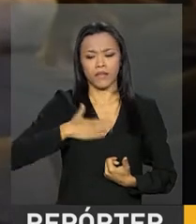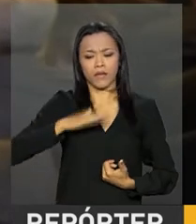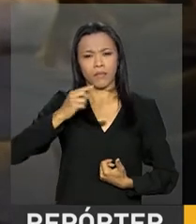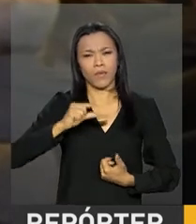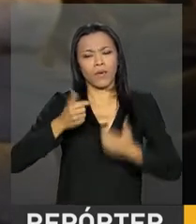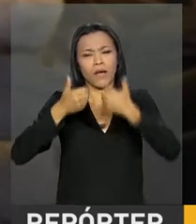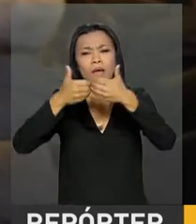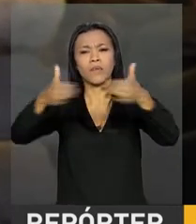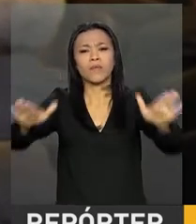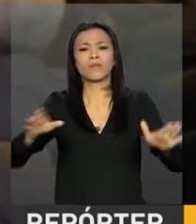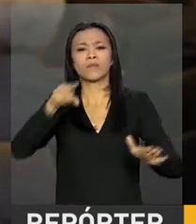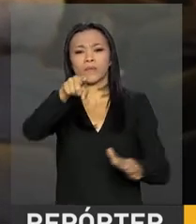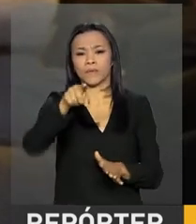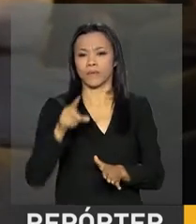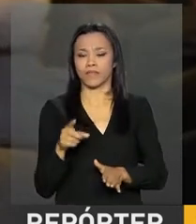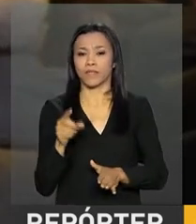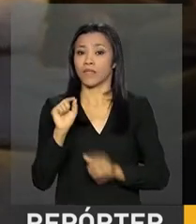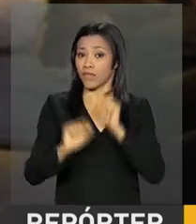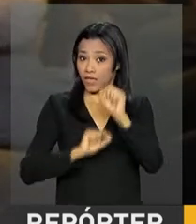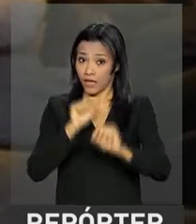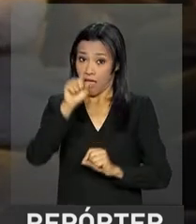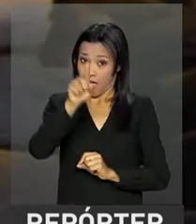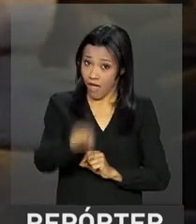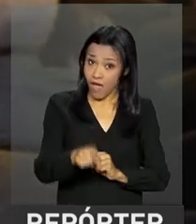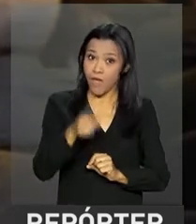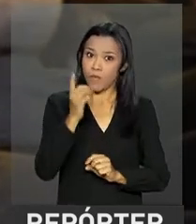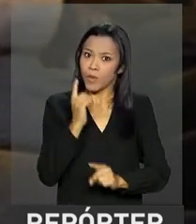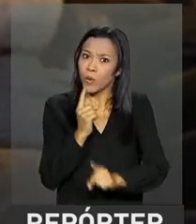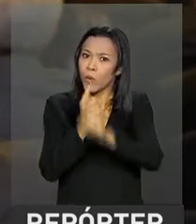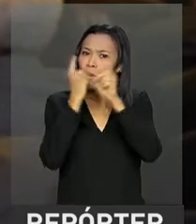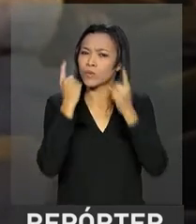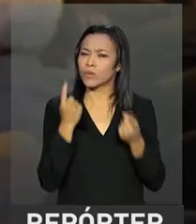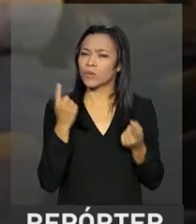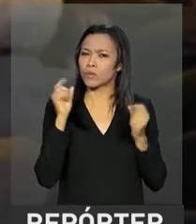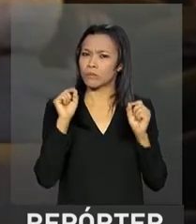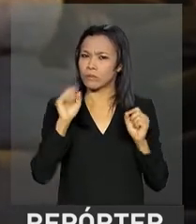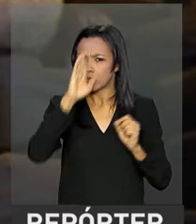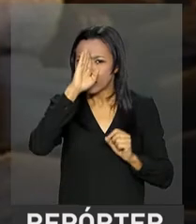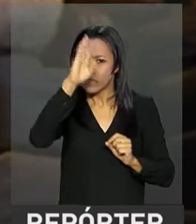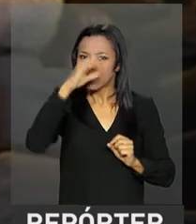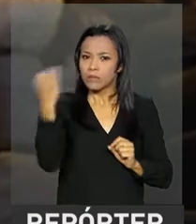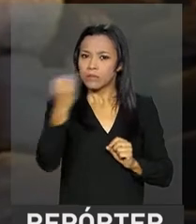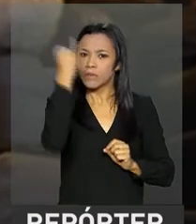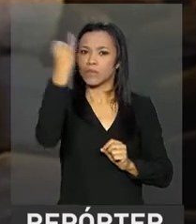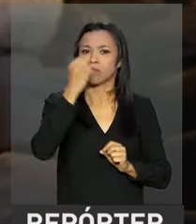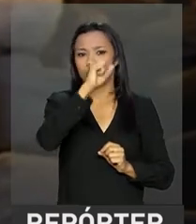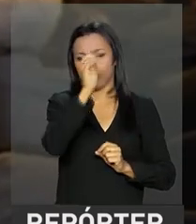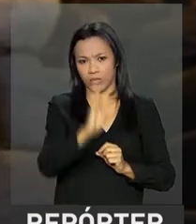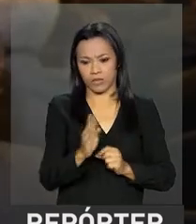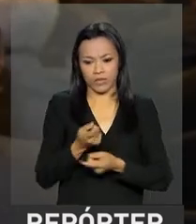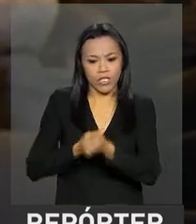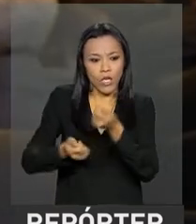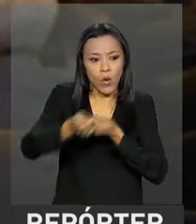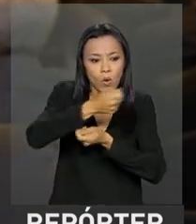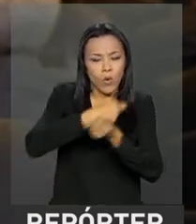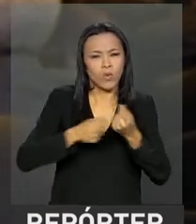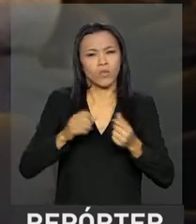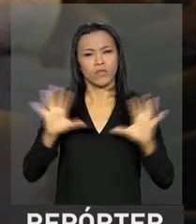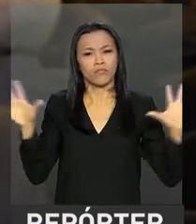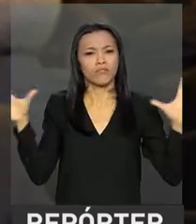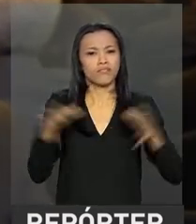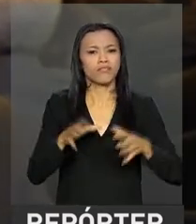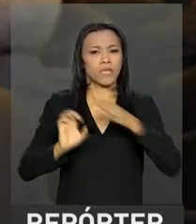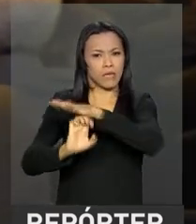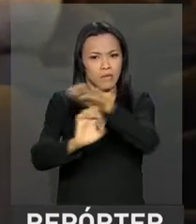exame fórum 2017 considerado um dos principais encontros de negócios do país o evento reúne autoridades empresários e